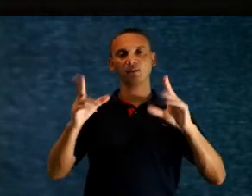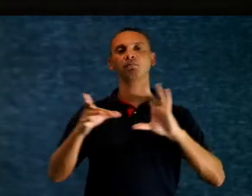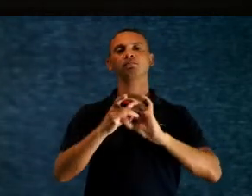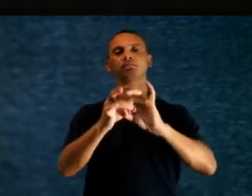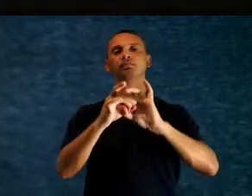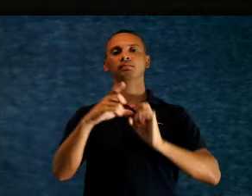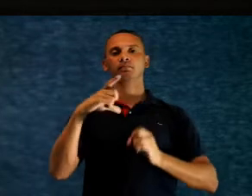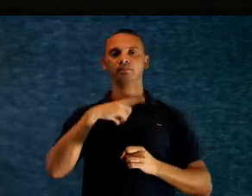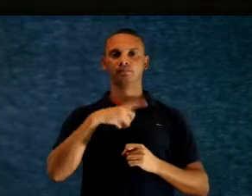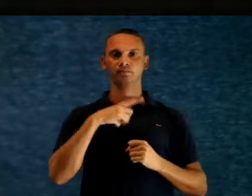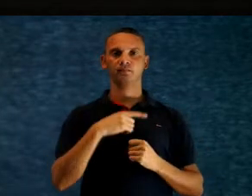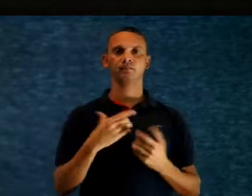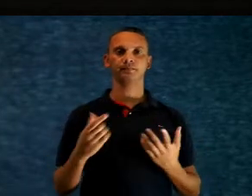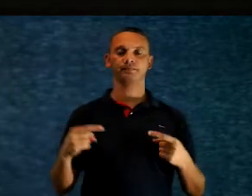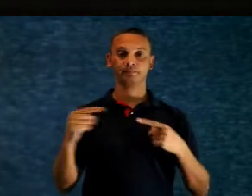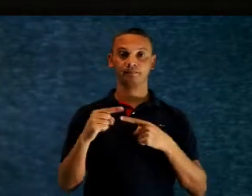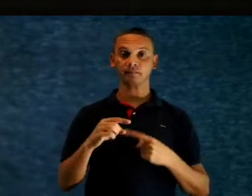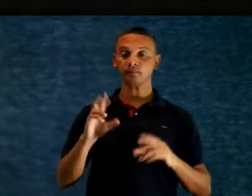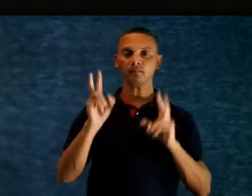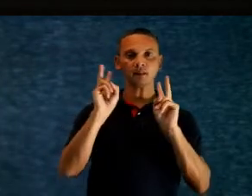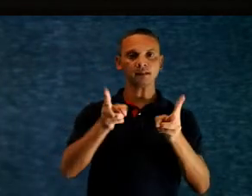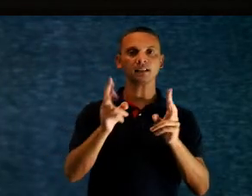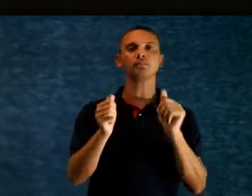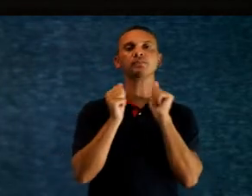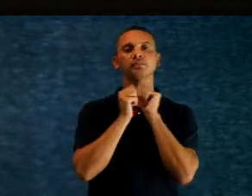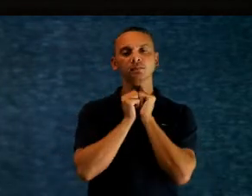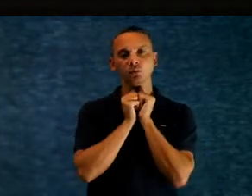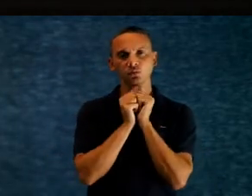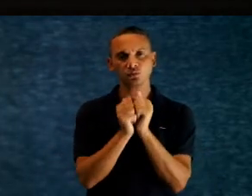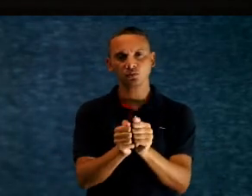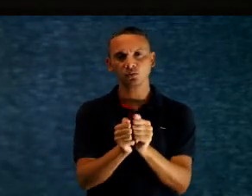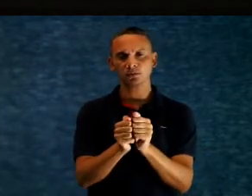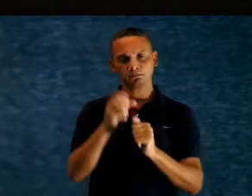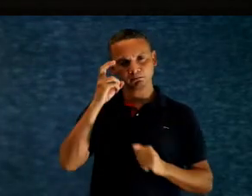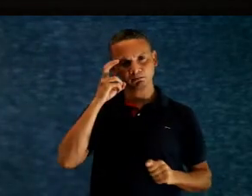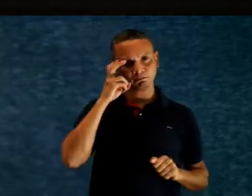eu diria até essa cumplicidade entre eles, né? E se manteve até